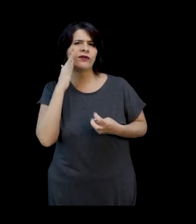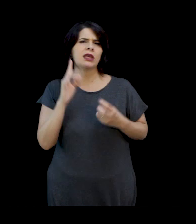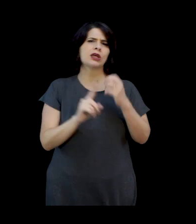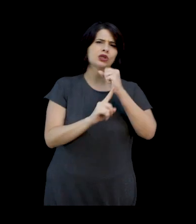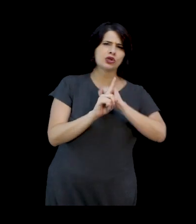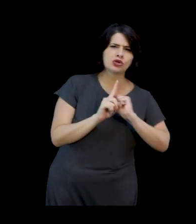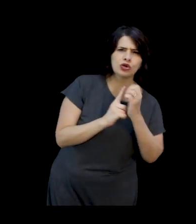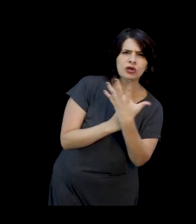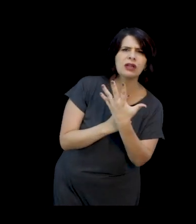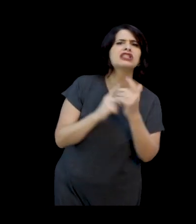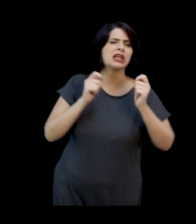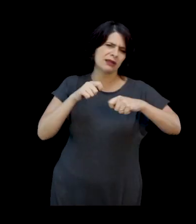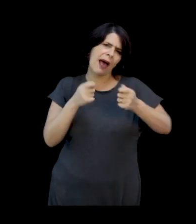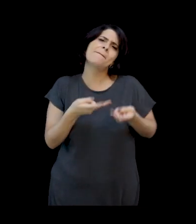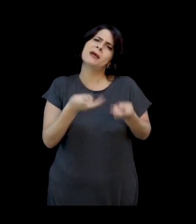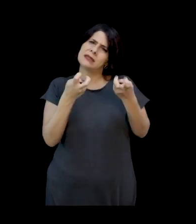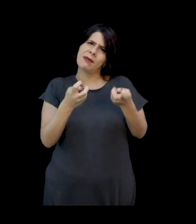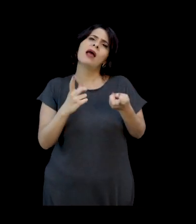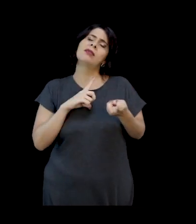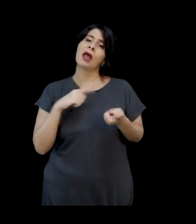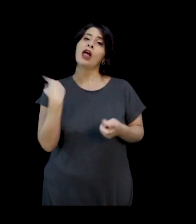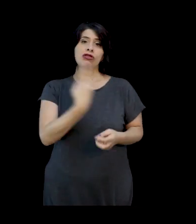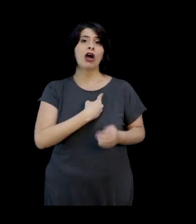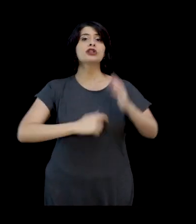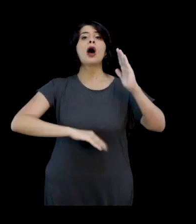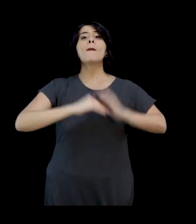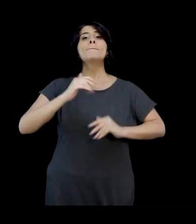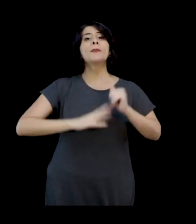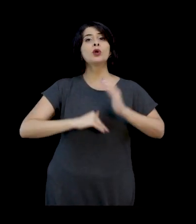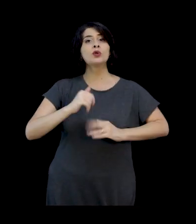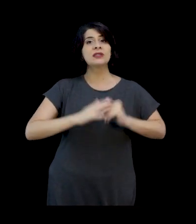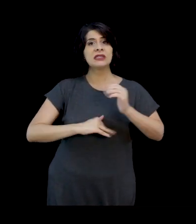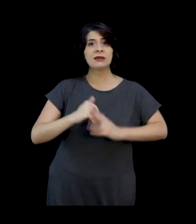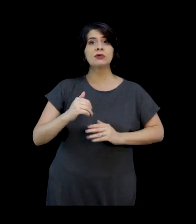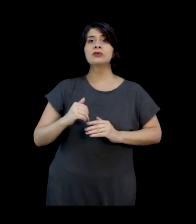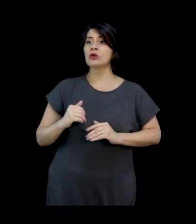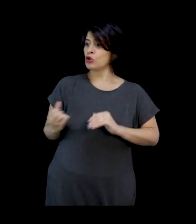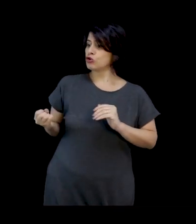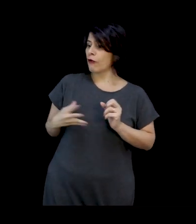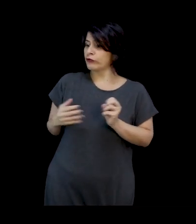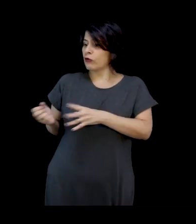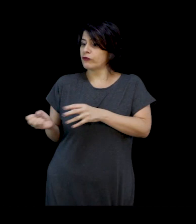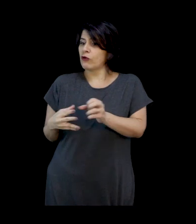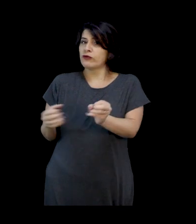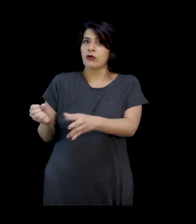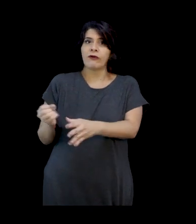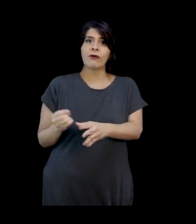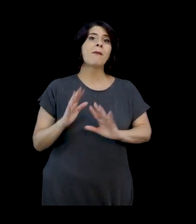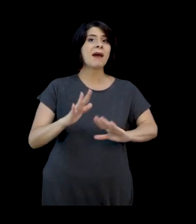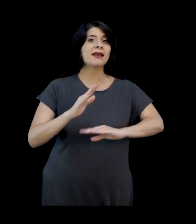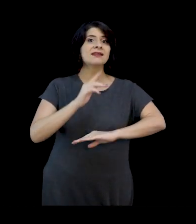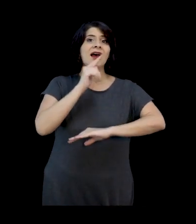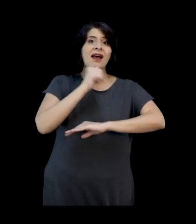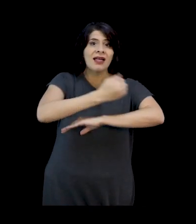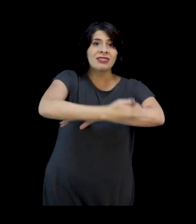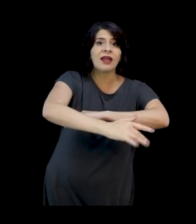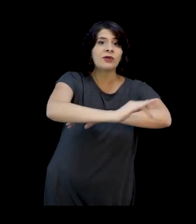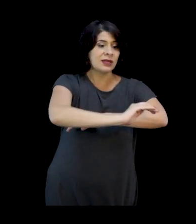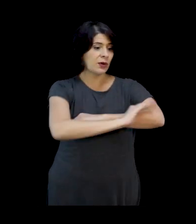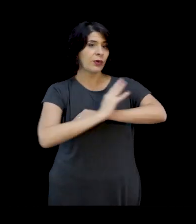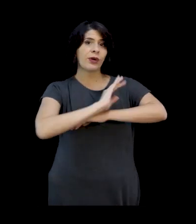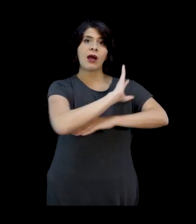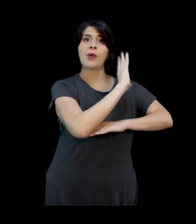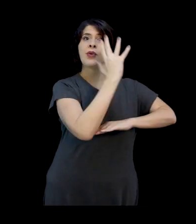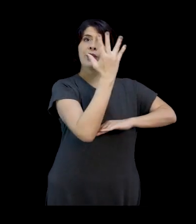vista sociológico, filosófico. Nós produzimos realidade enquanto a natureza é circular e repetitiva, né? Nós